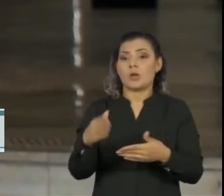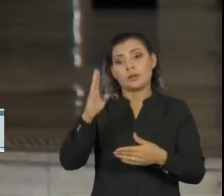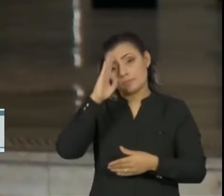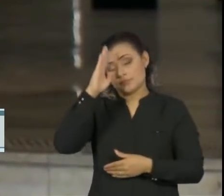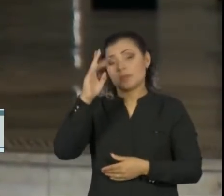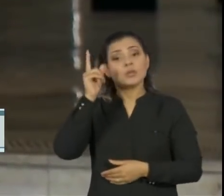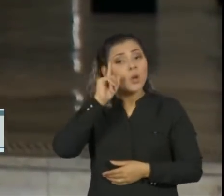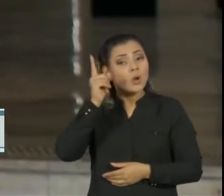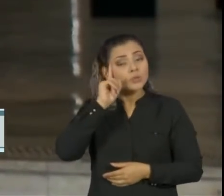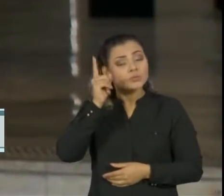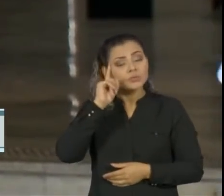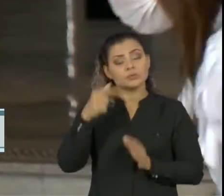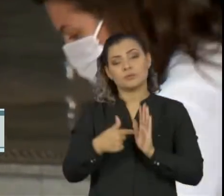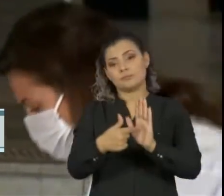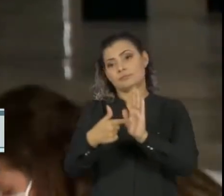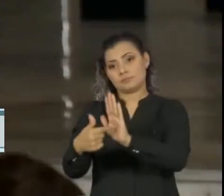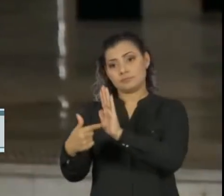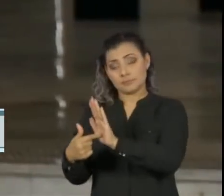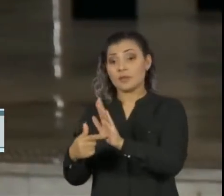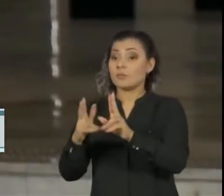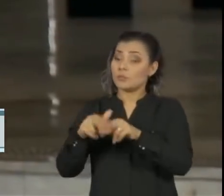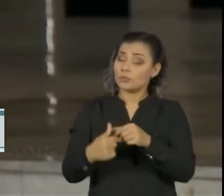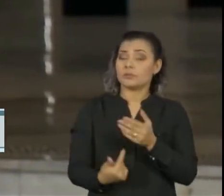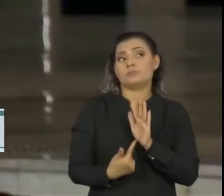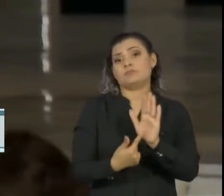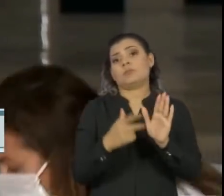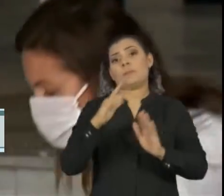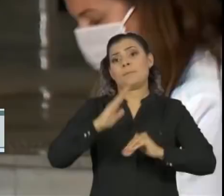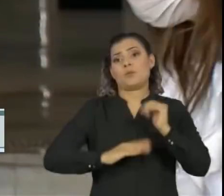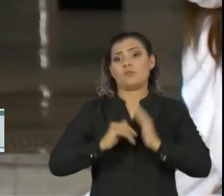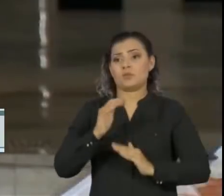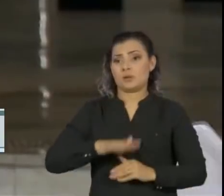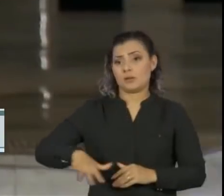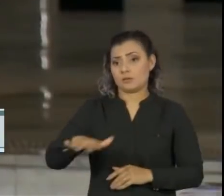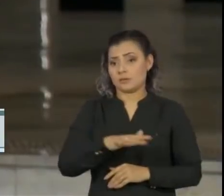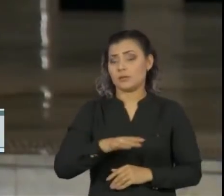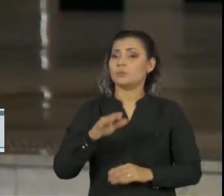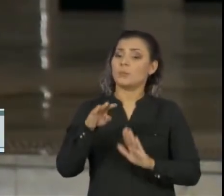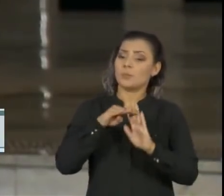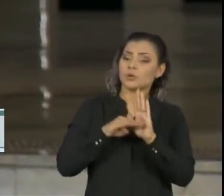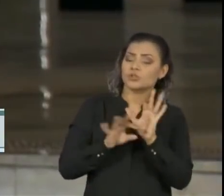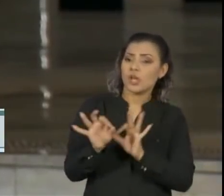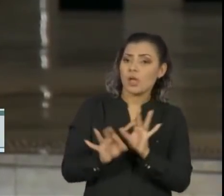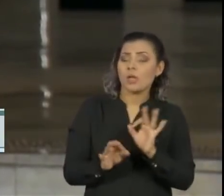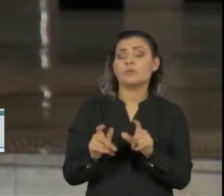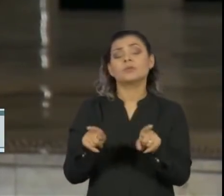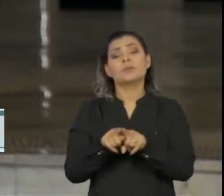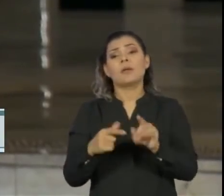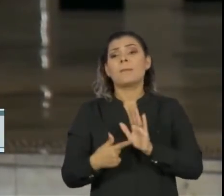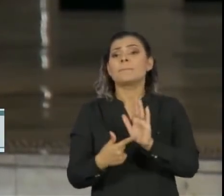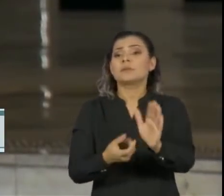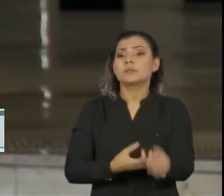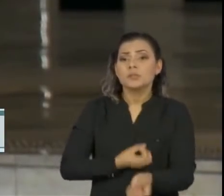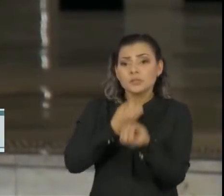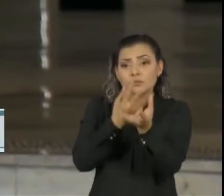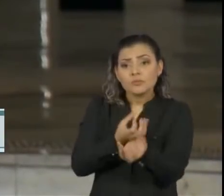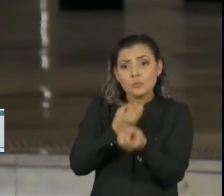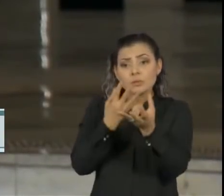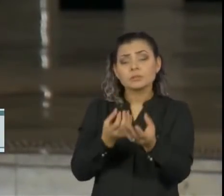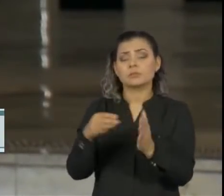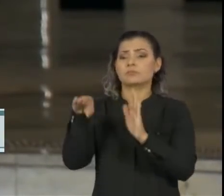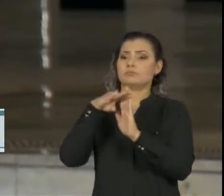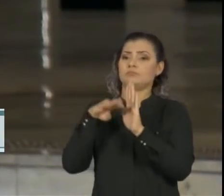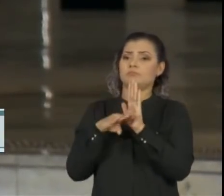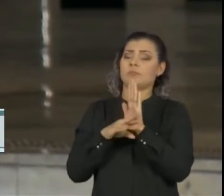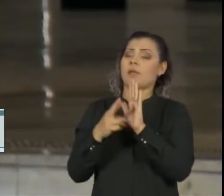diariamente apresentando esses índices. Portanto, seguindo aí o profissionalismo do nosso programa e apresentando os dados com os